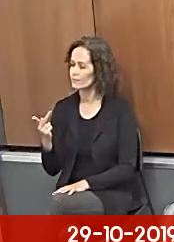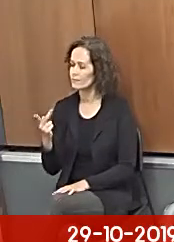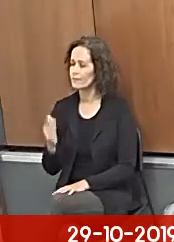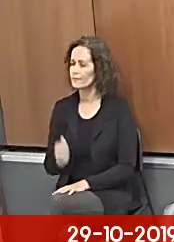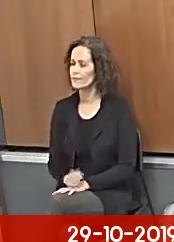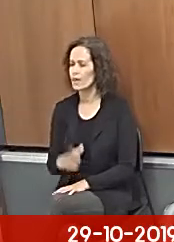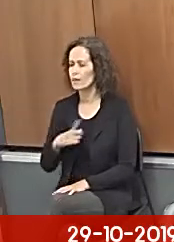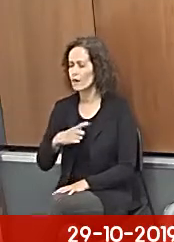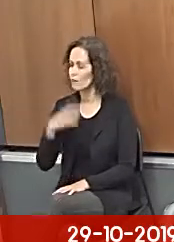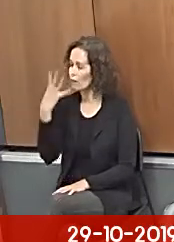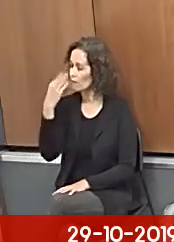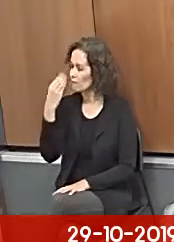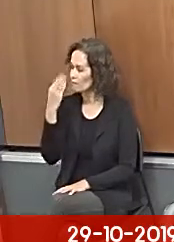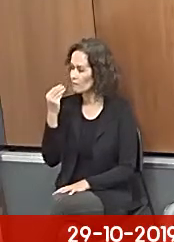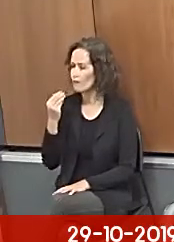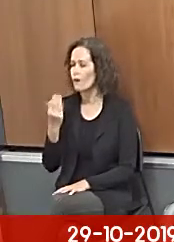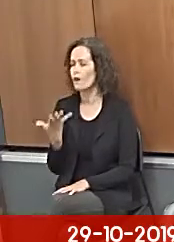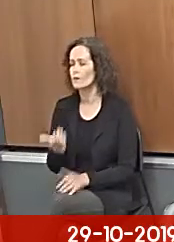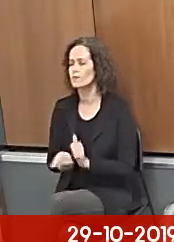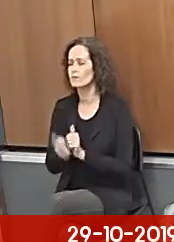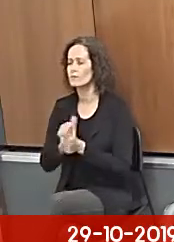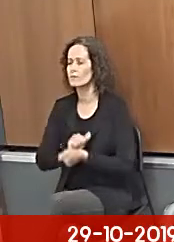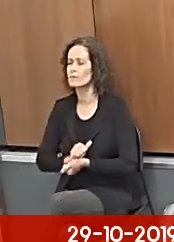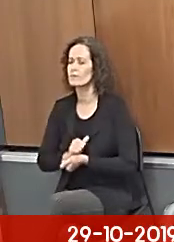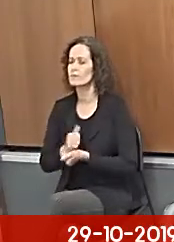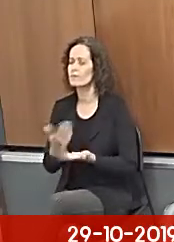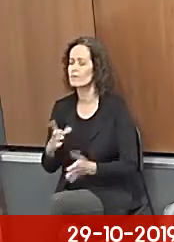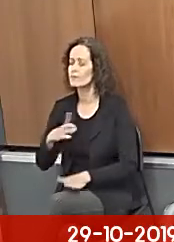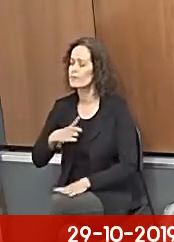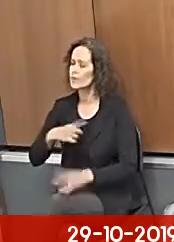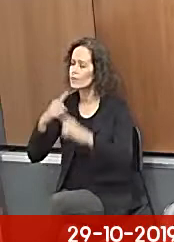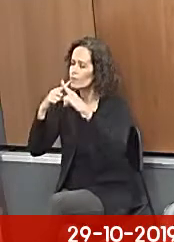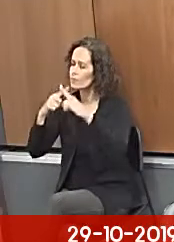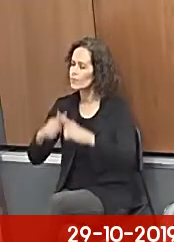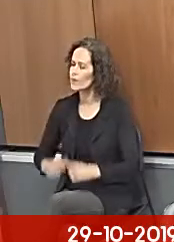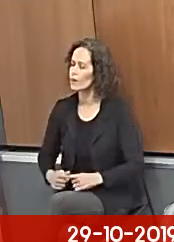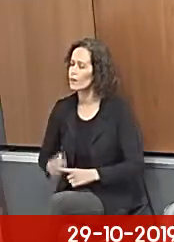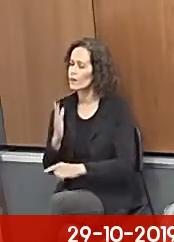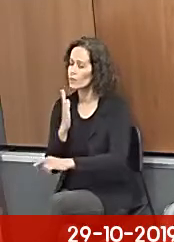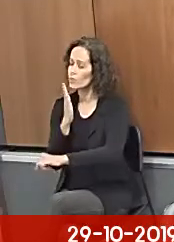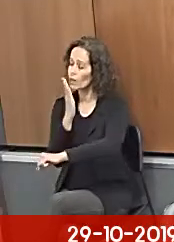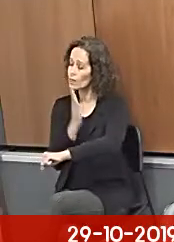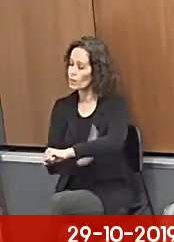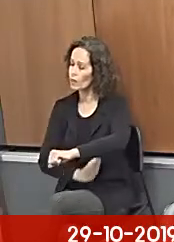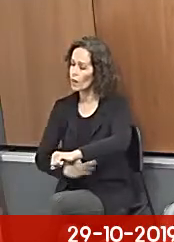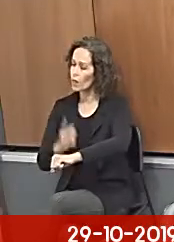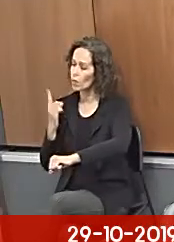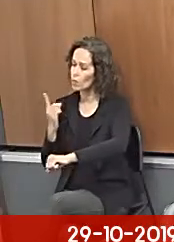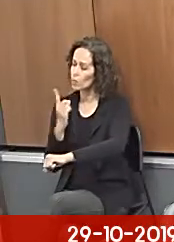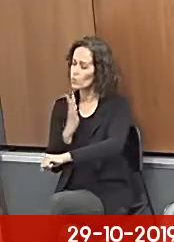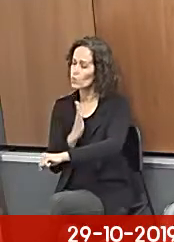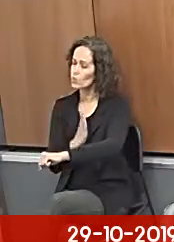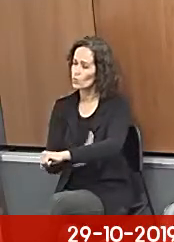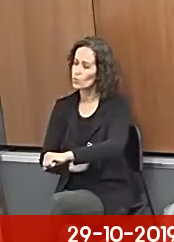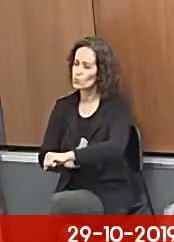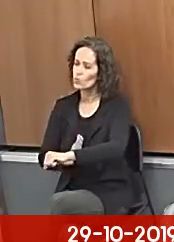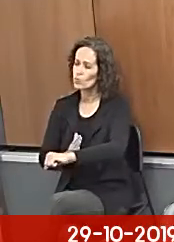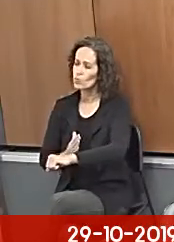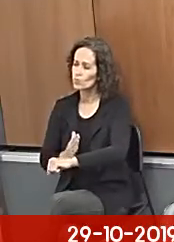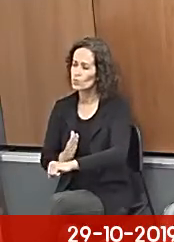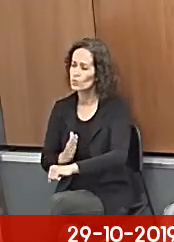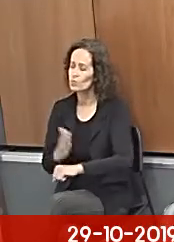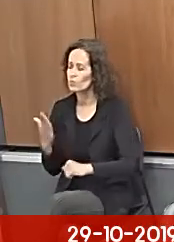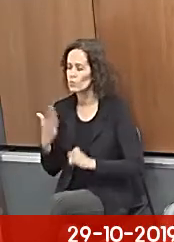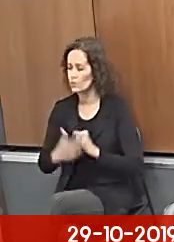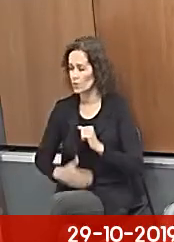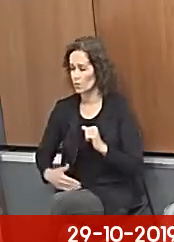Ali algumas fotos da nossa modalidade. A nossa modalidade ela é disputada com a amputação de um membro inferior para atletas de linha. Eles